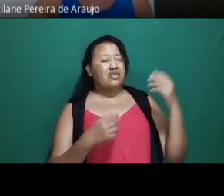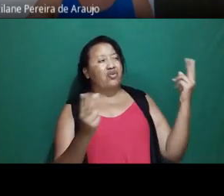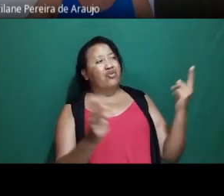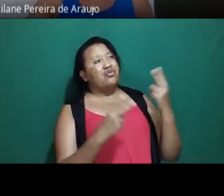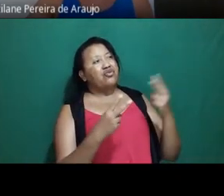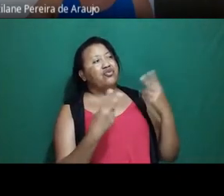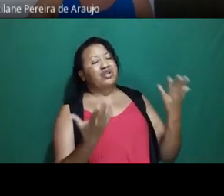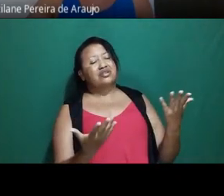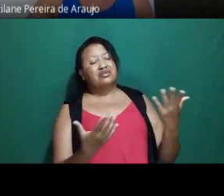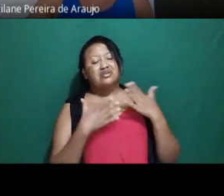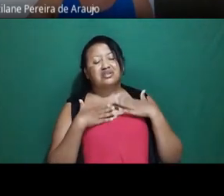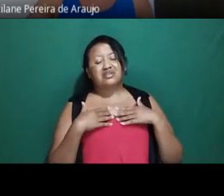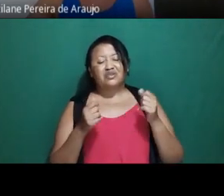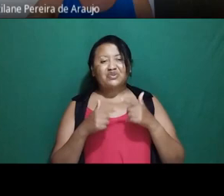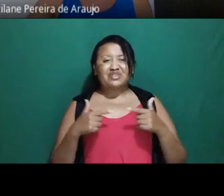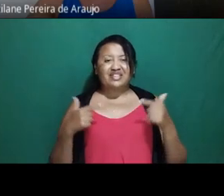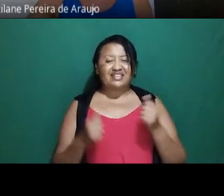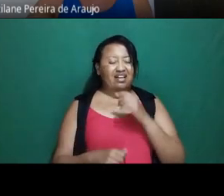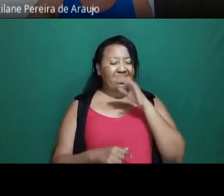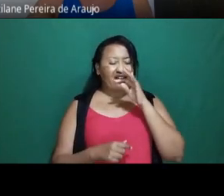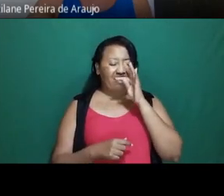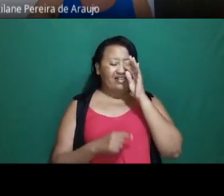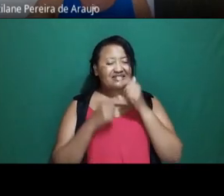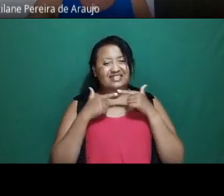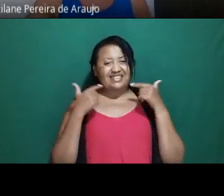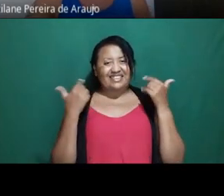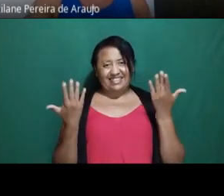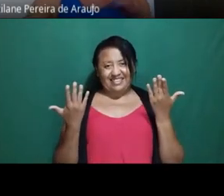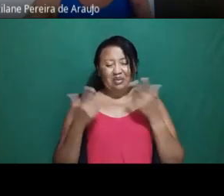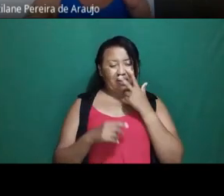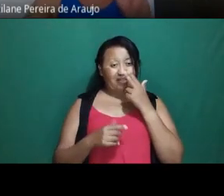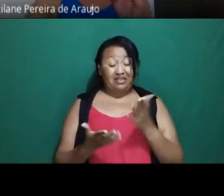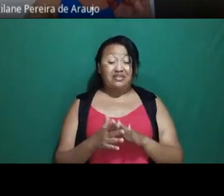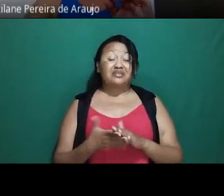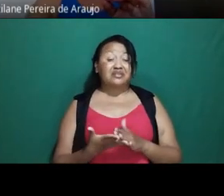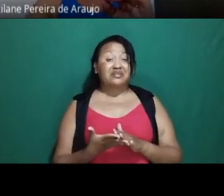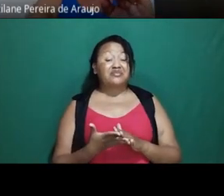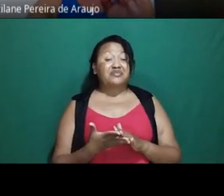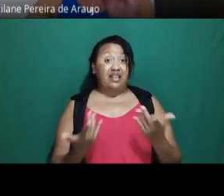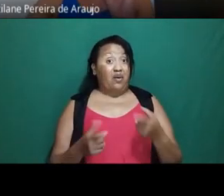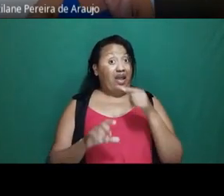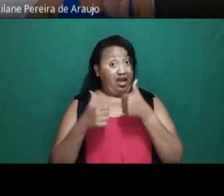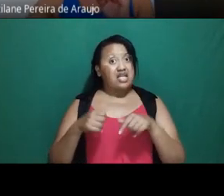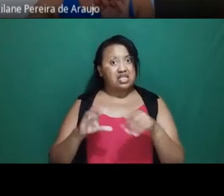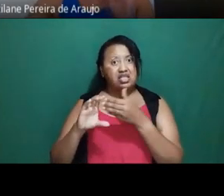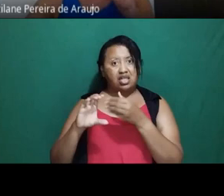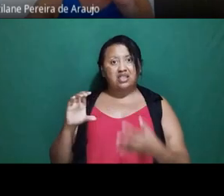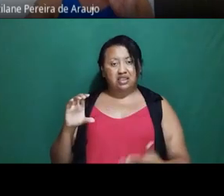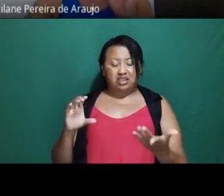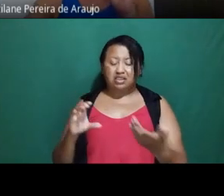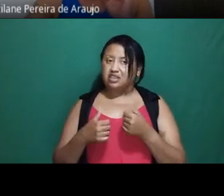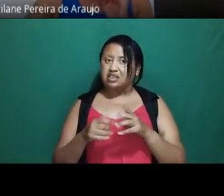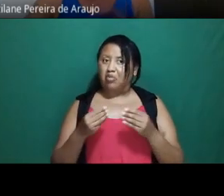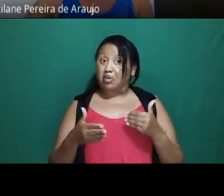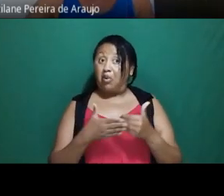pelo e um sorriso a flor dos lábios entre abertos para o Bozo bom esta estas características né estão